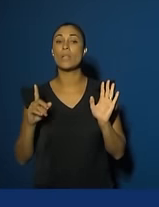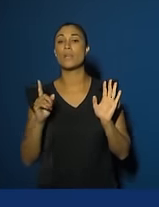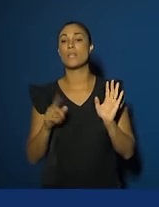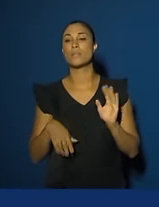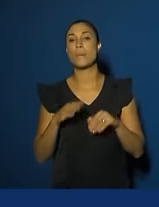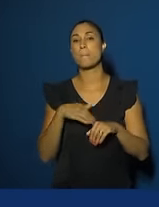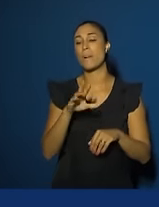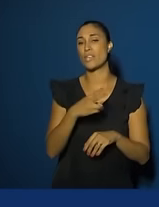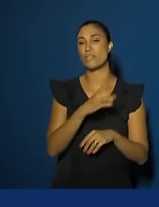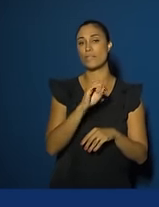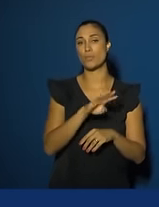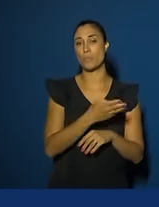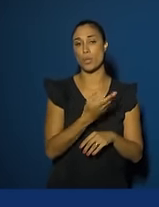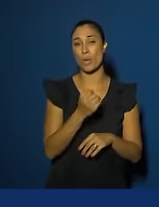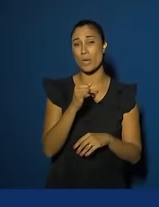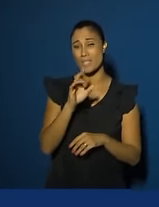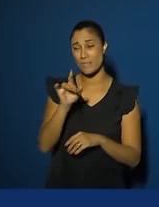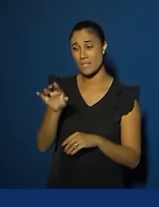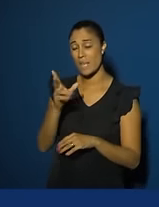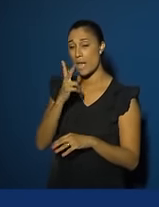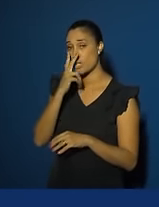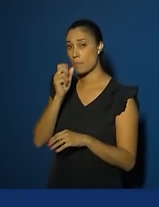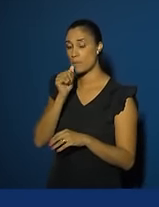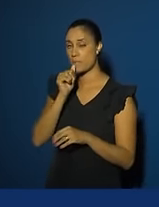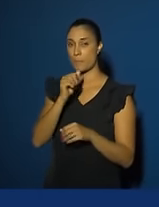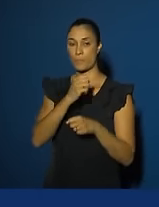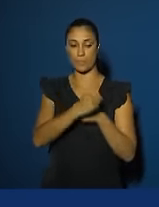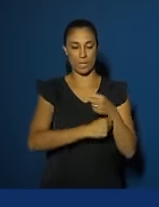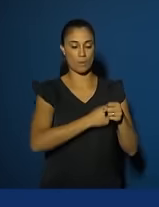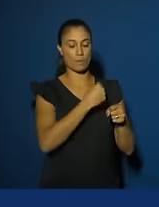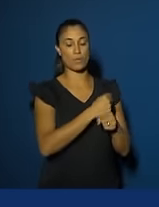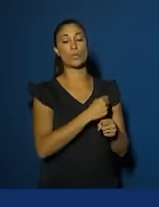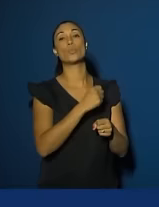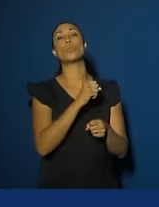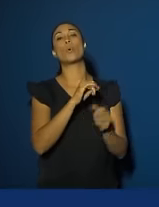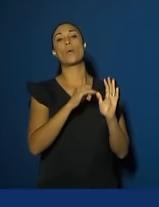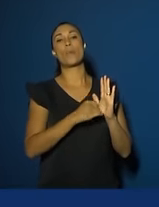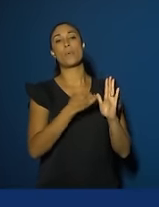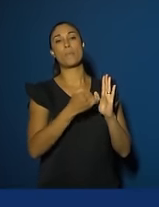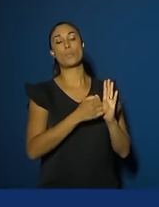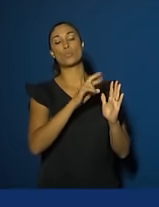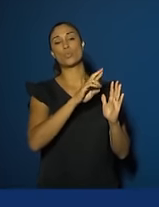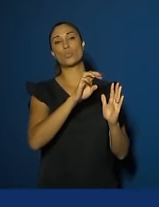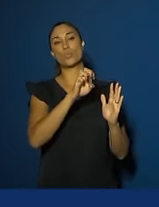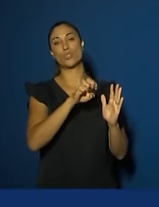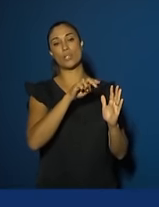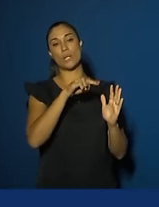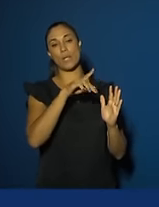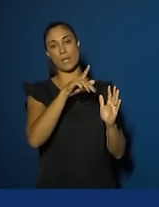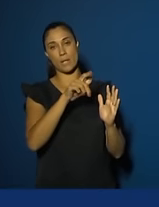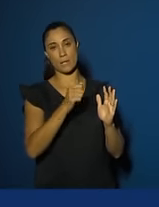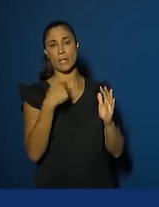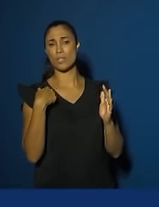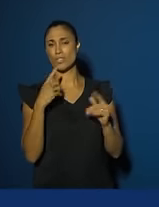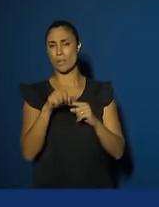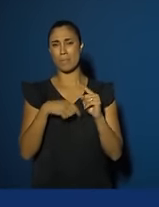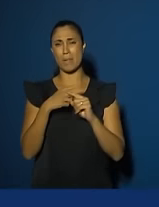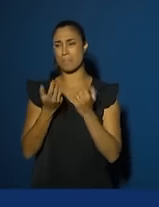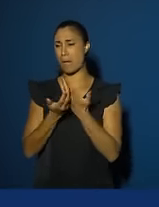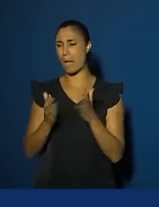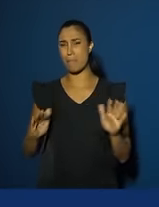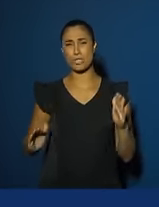passa de 20 bilhões se você considerar a anuidade do Imposto de Renda mais a noventena das contribuições pronto tá